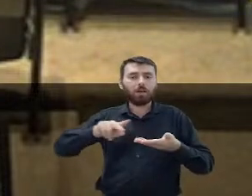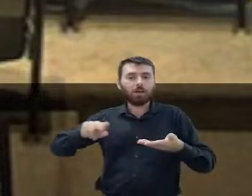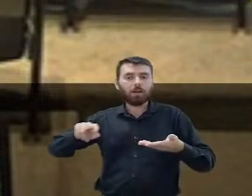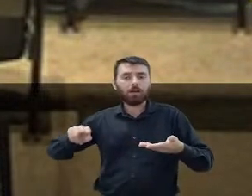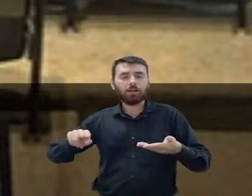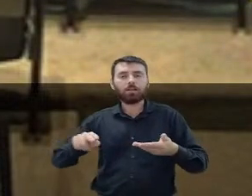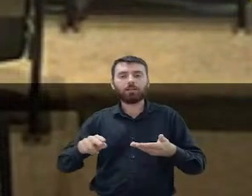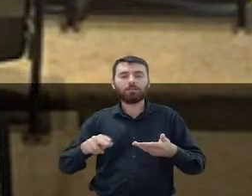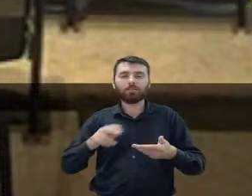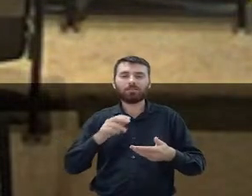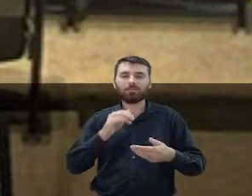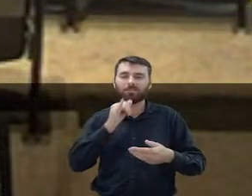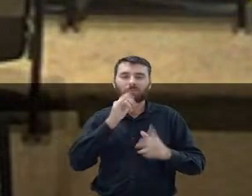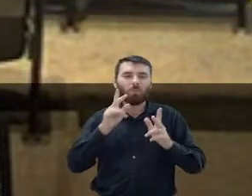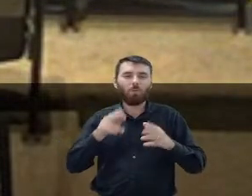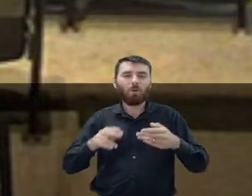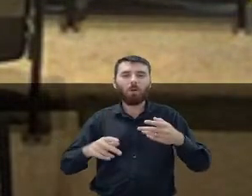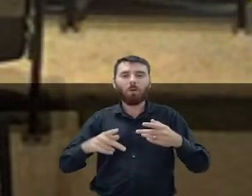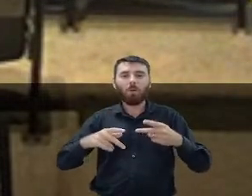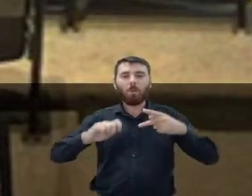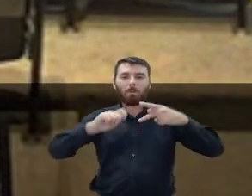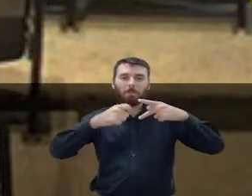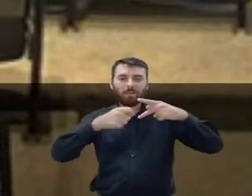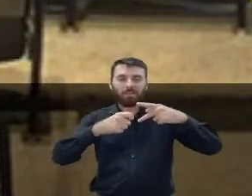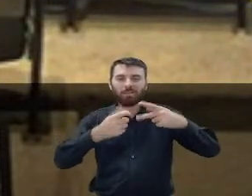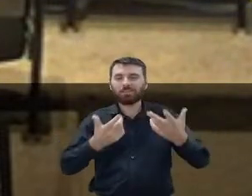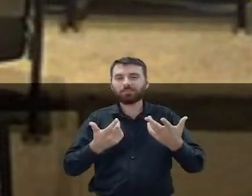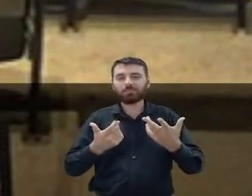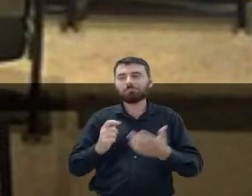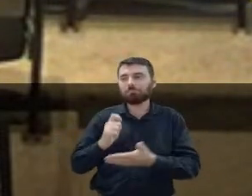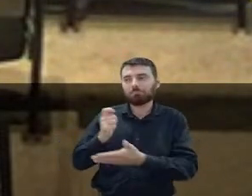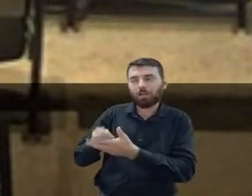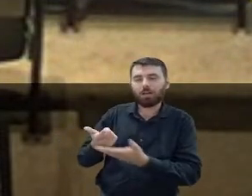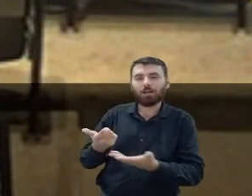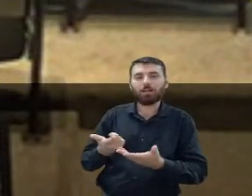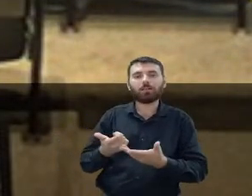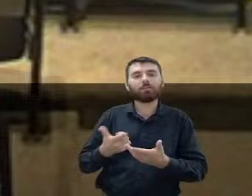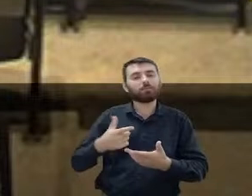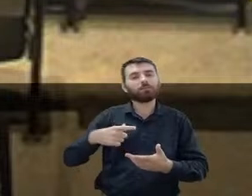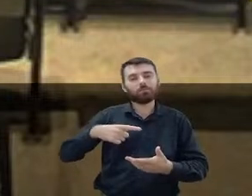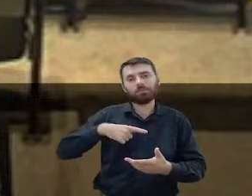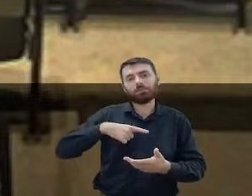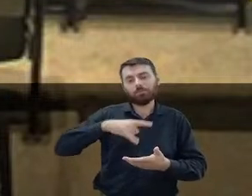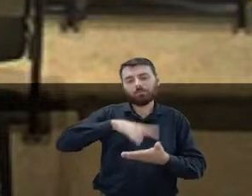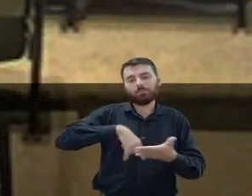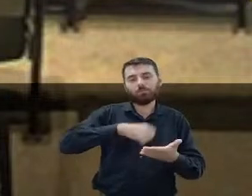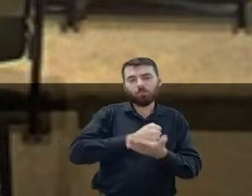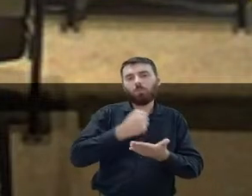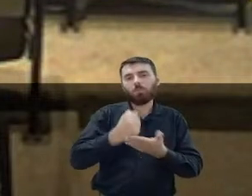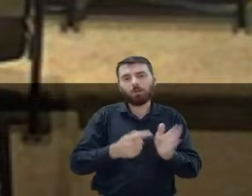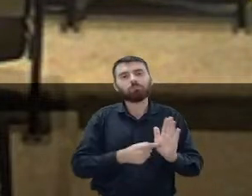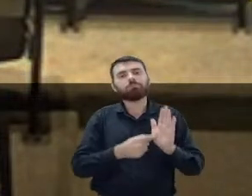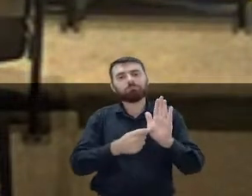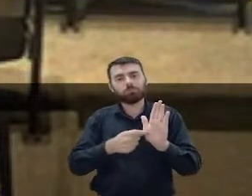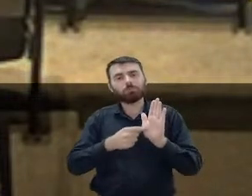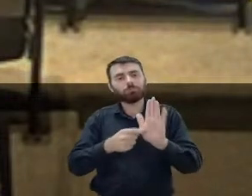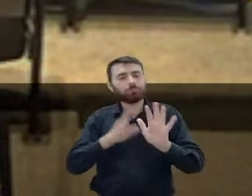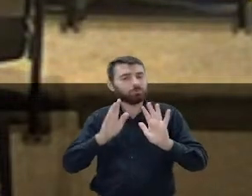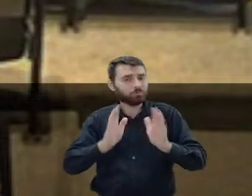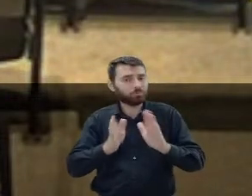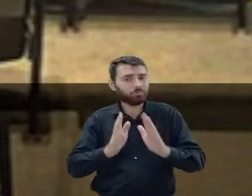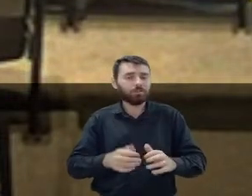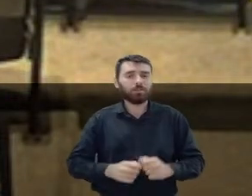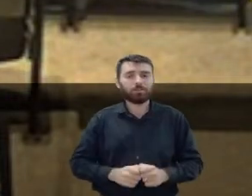PIX, como bem evidenciado na impugnação à contestação e documentos das folhas 101 dos autos. O pagamento